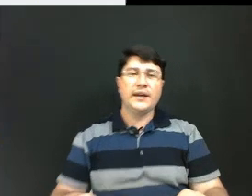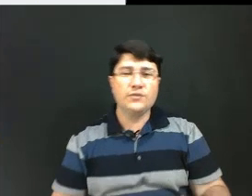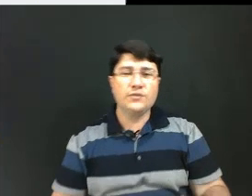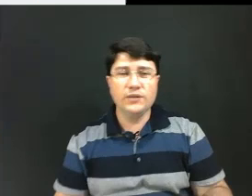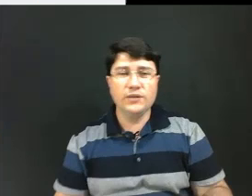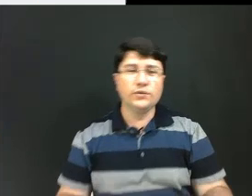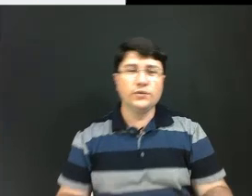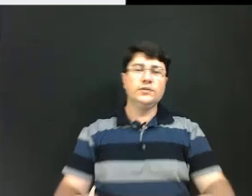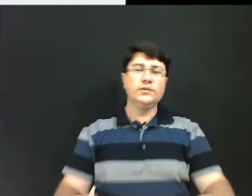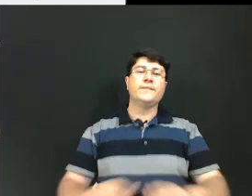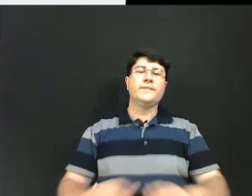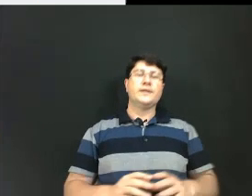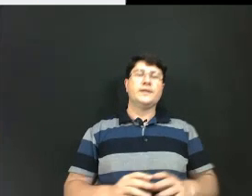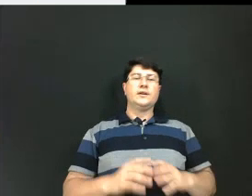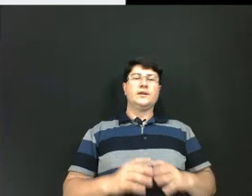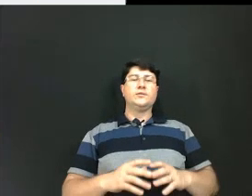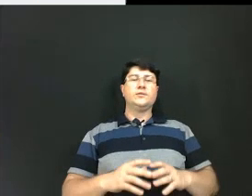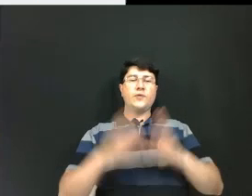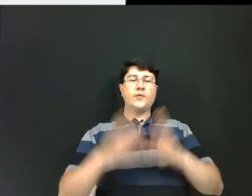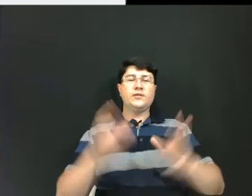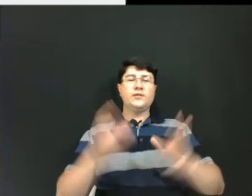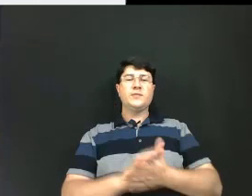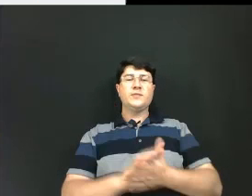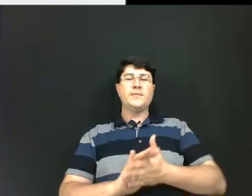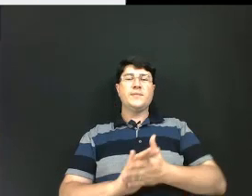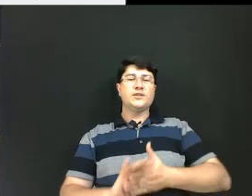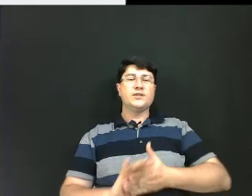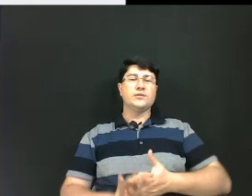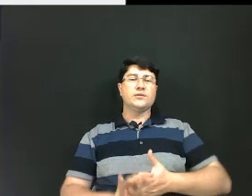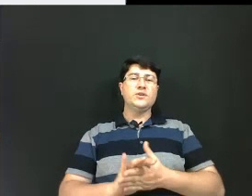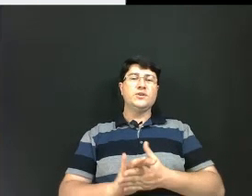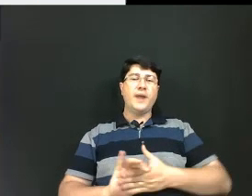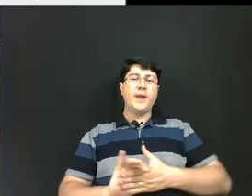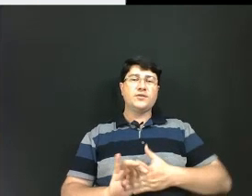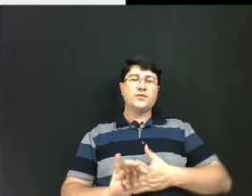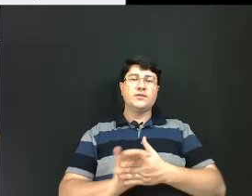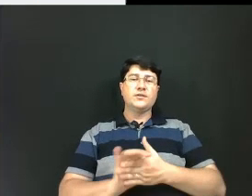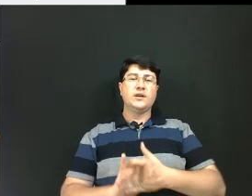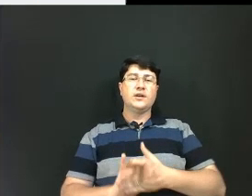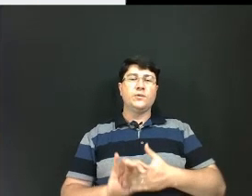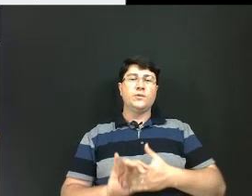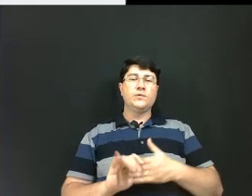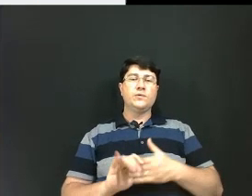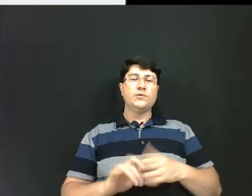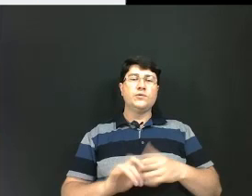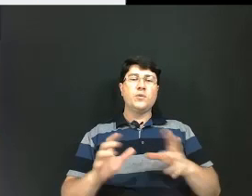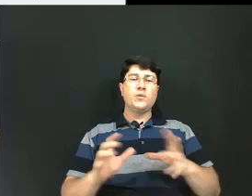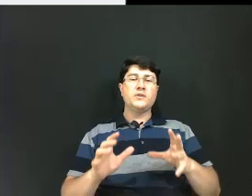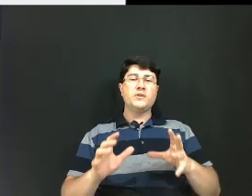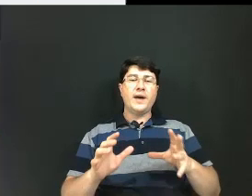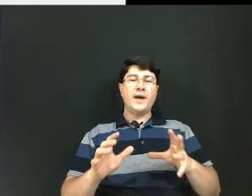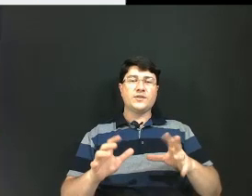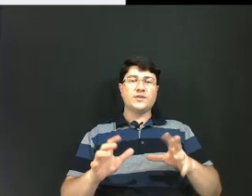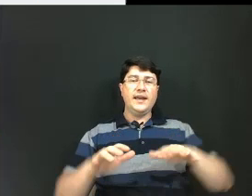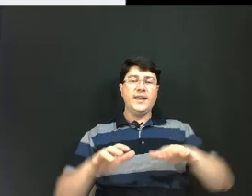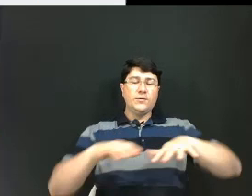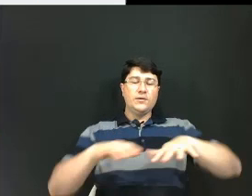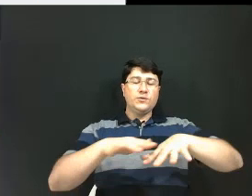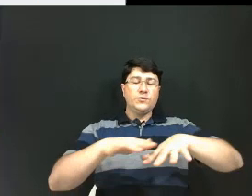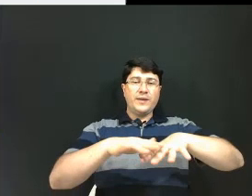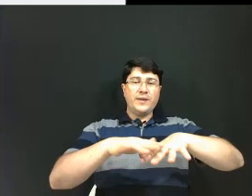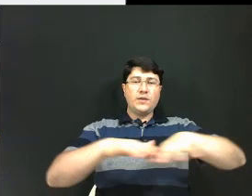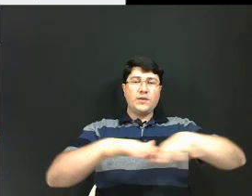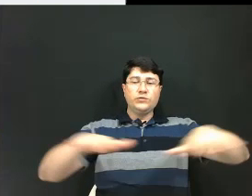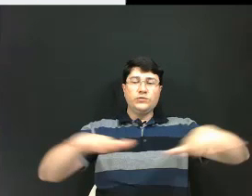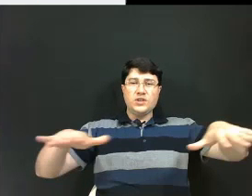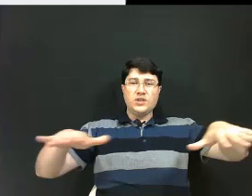Então, resumindo tudo, os 4 campos semânticos. No espaço, o uso como é o espaço, né?